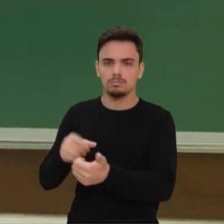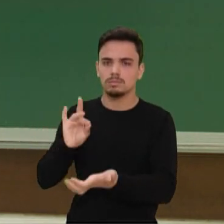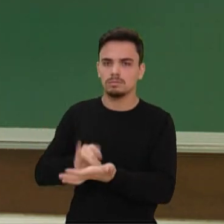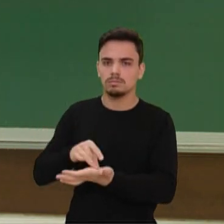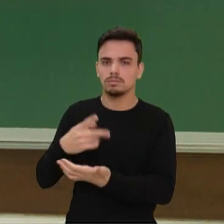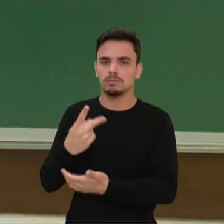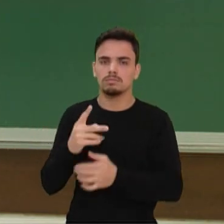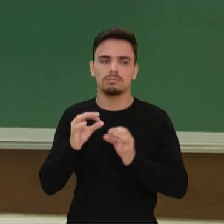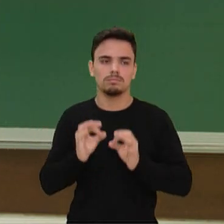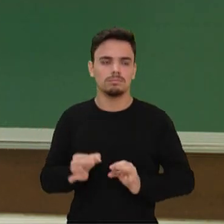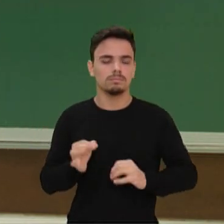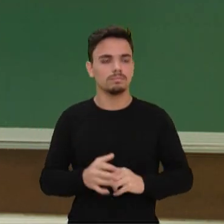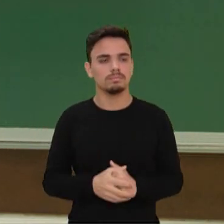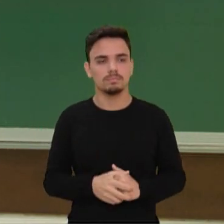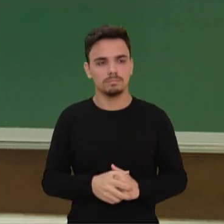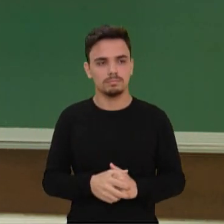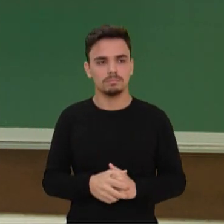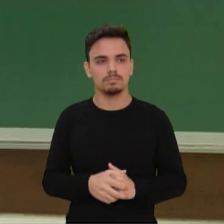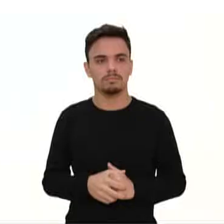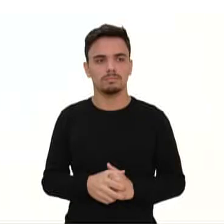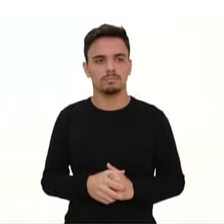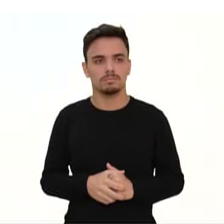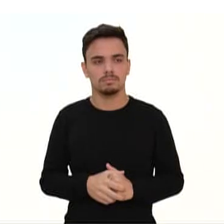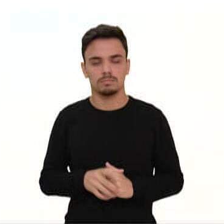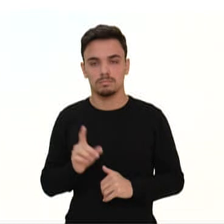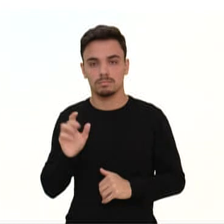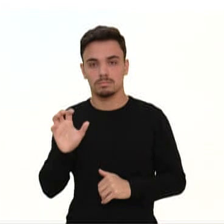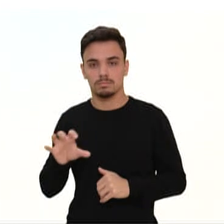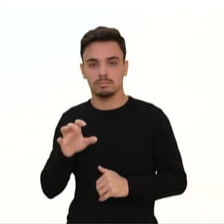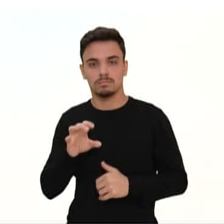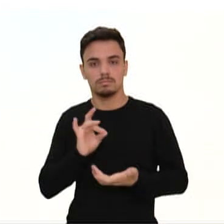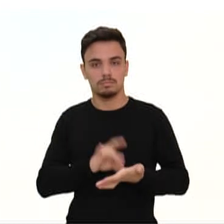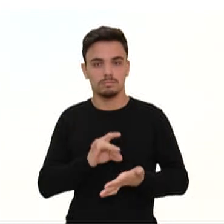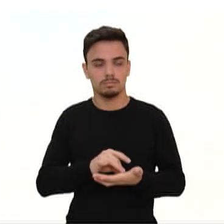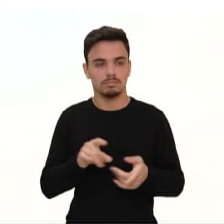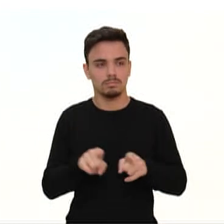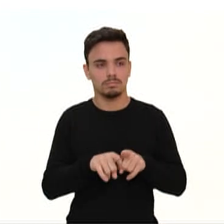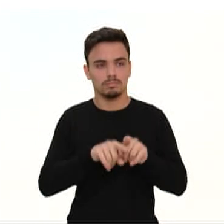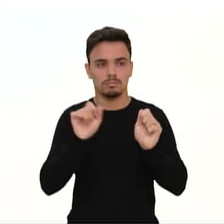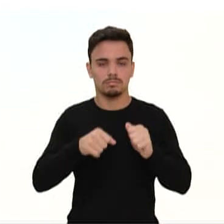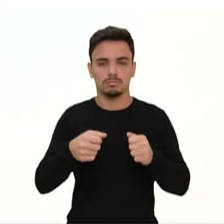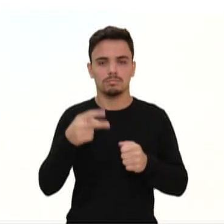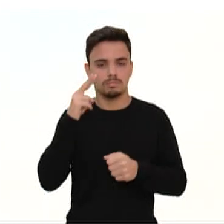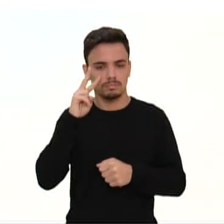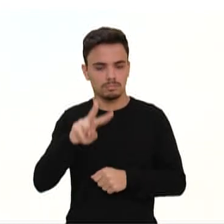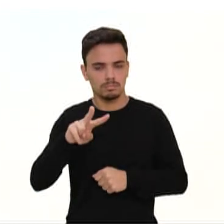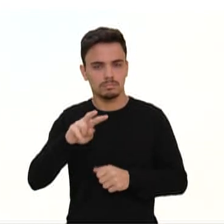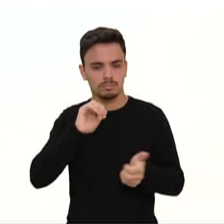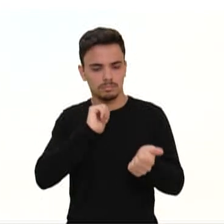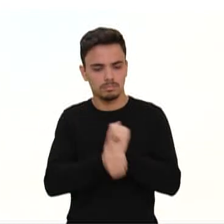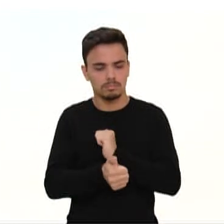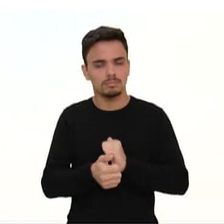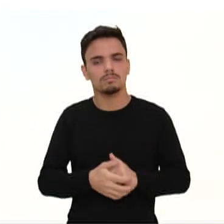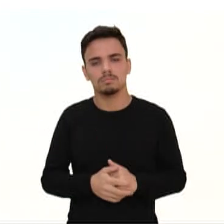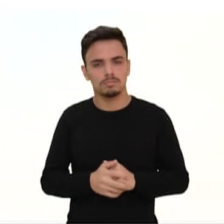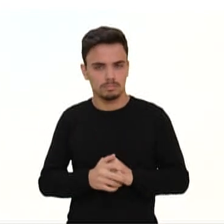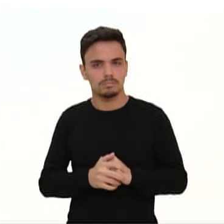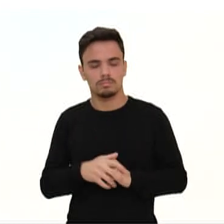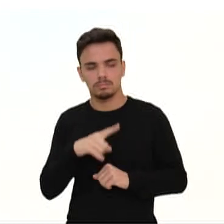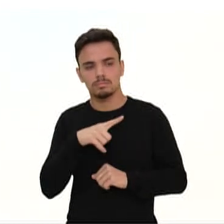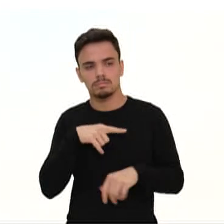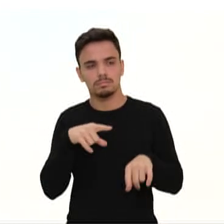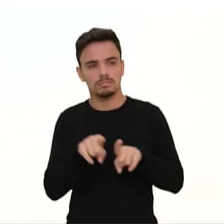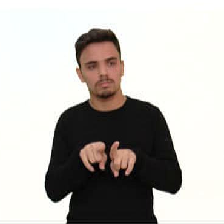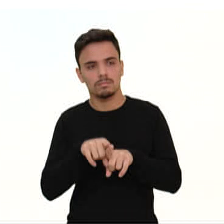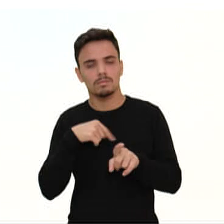si mesmo. E essa afirmação de si também é muito vista no esporte. Então ali tem